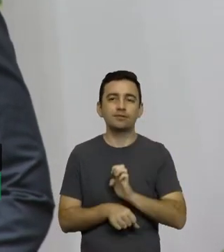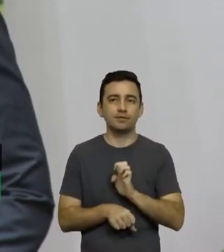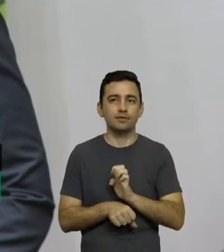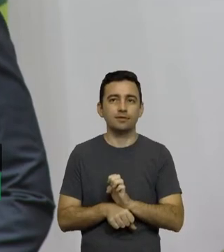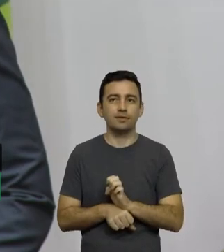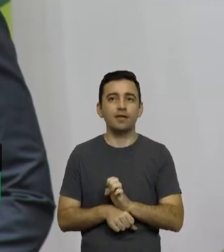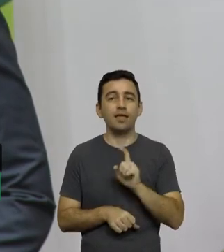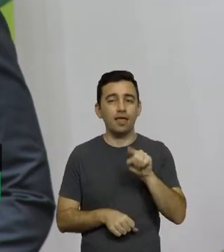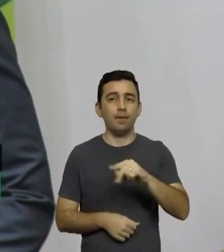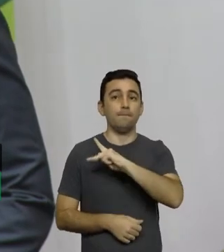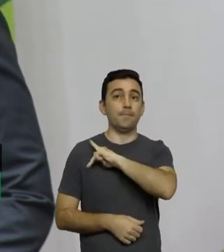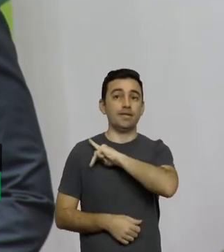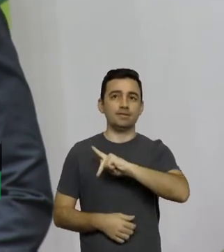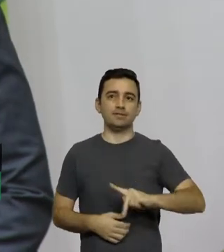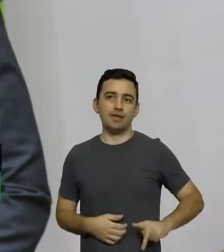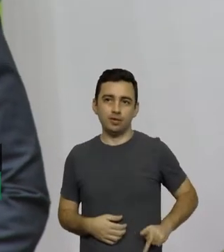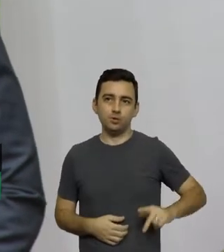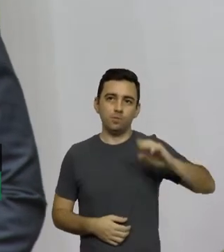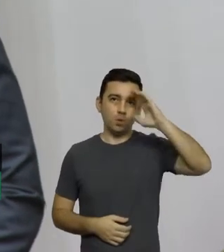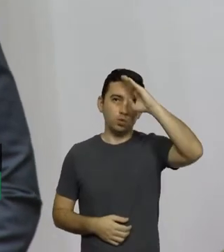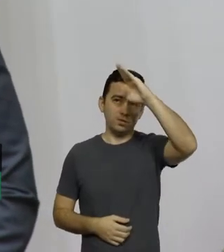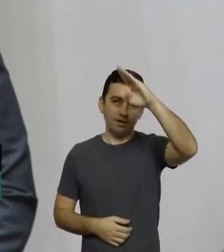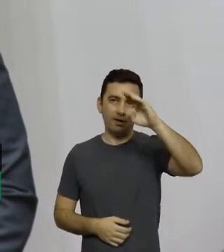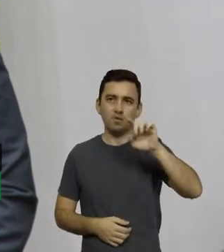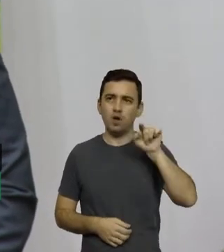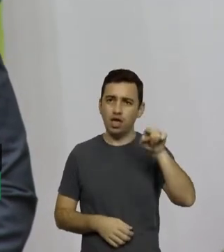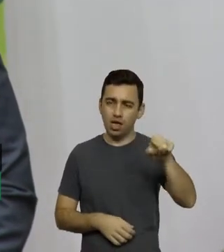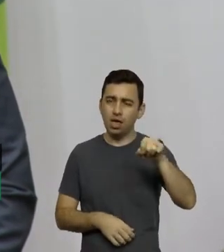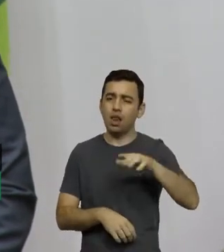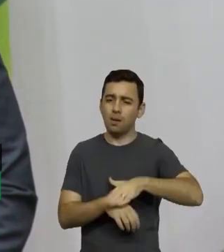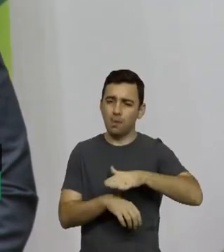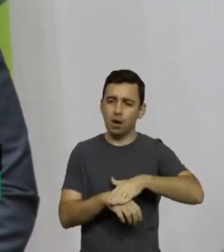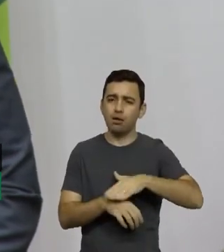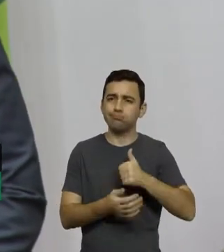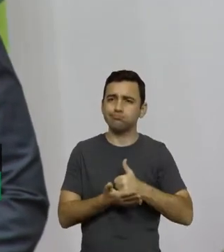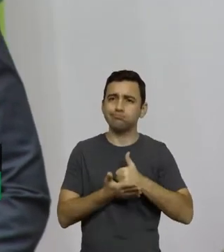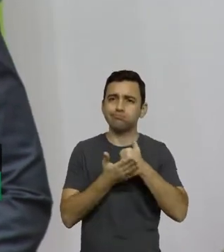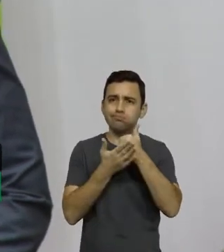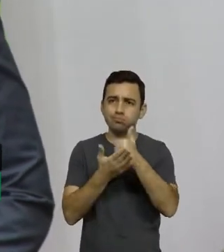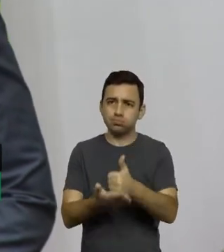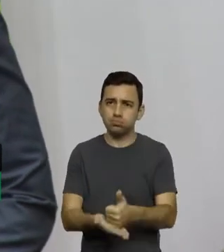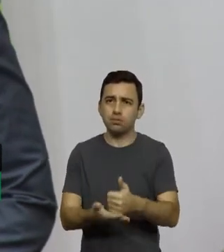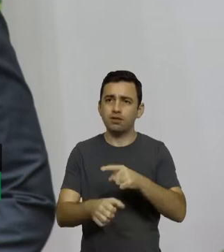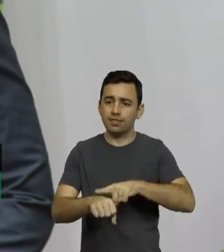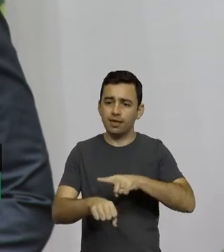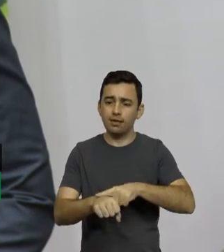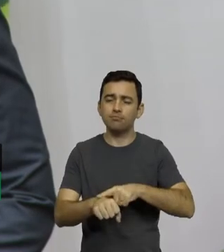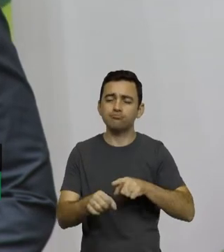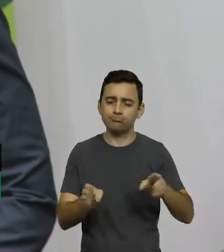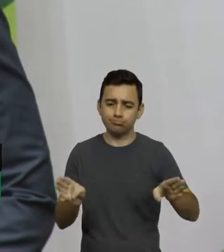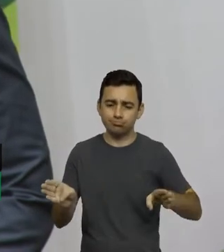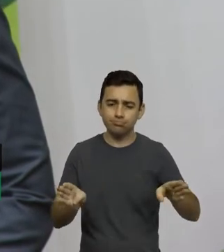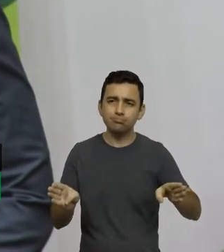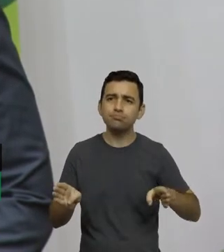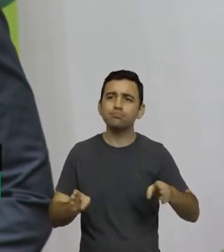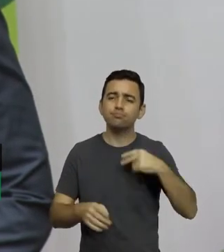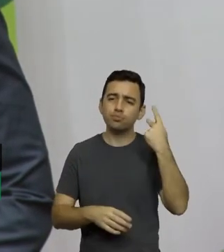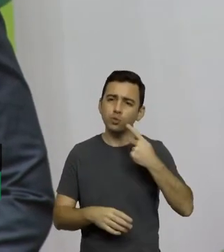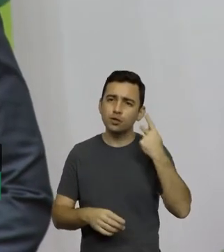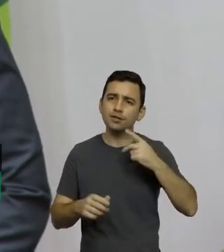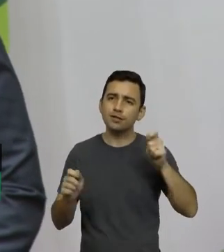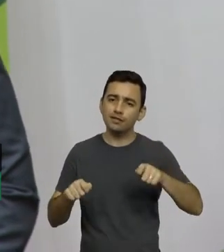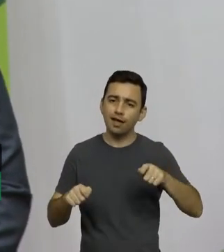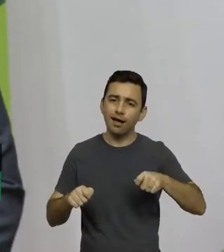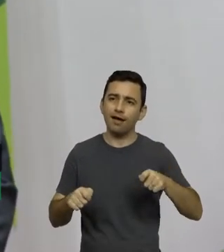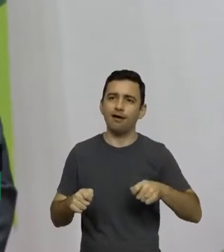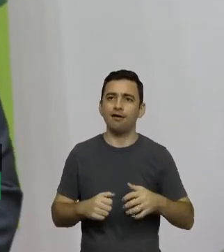foi o nosso presidente Jair Messias Bolsonaro, que franqueou o seu nome para que a gente pudesse ter um espaço na vida política. Nós utilizamos desse bom